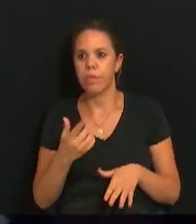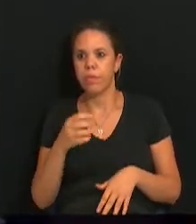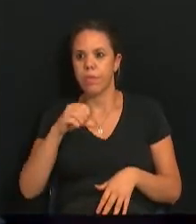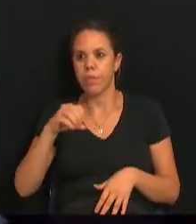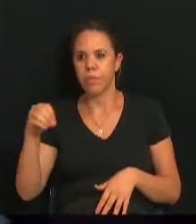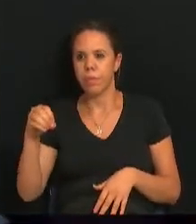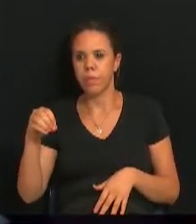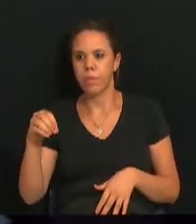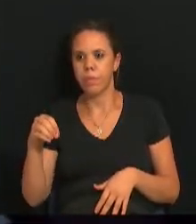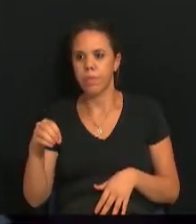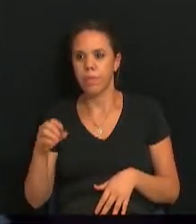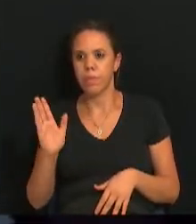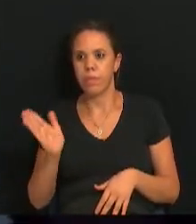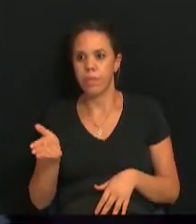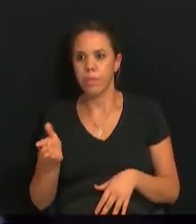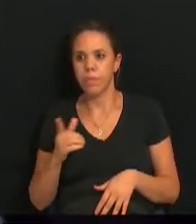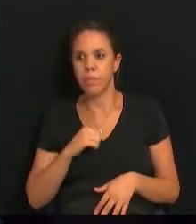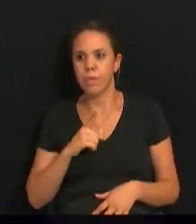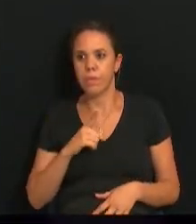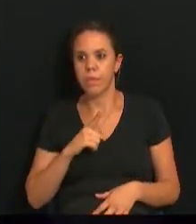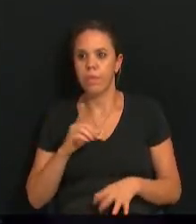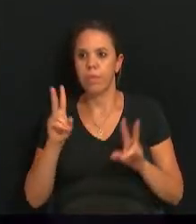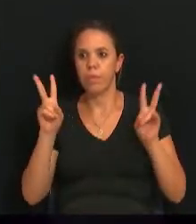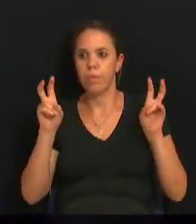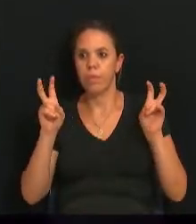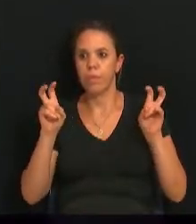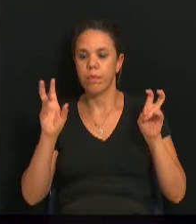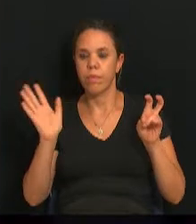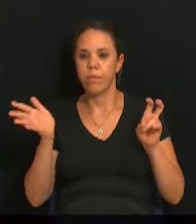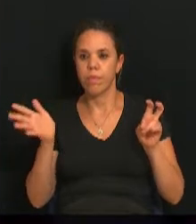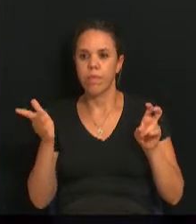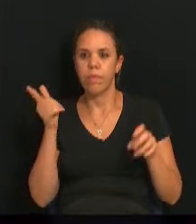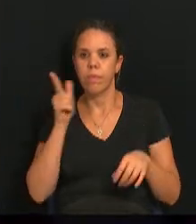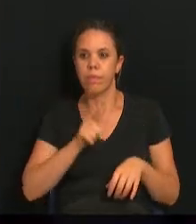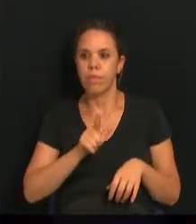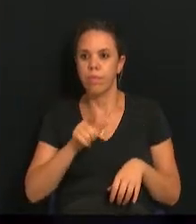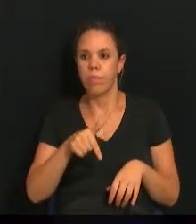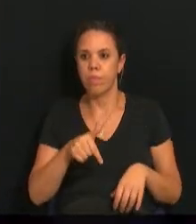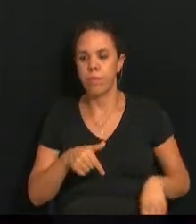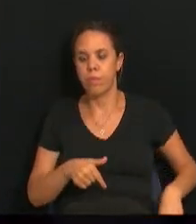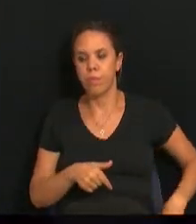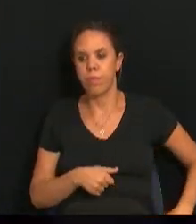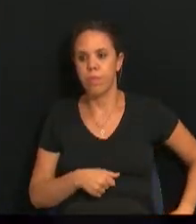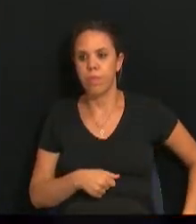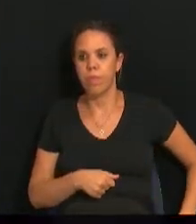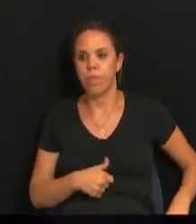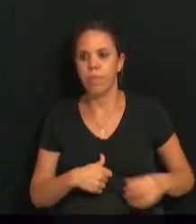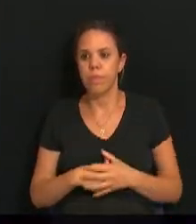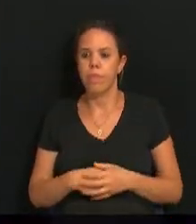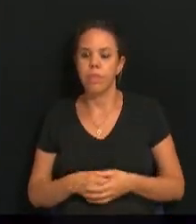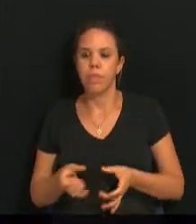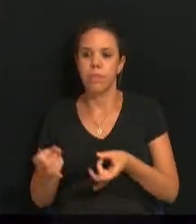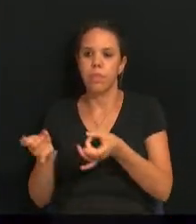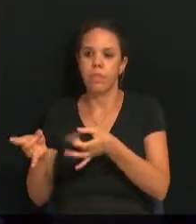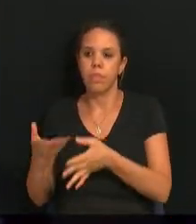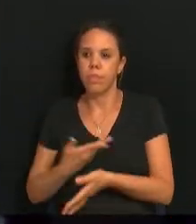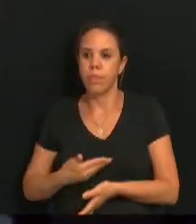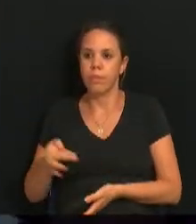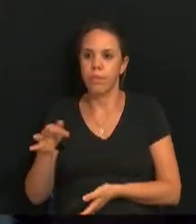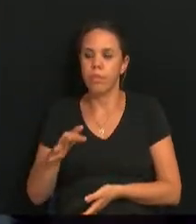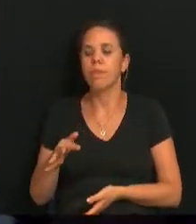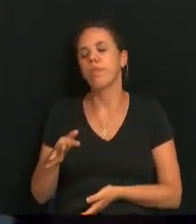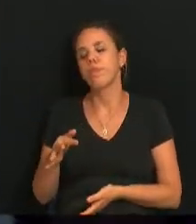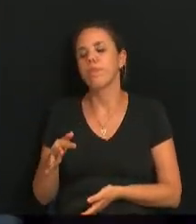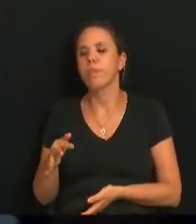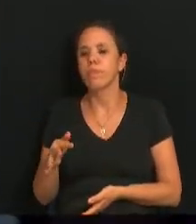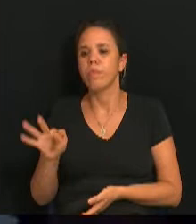90 já tinha tratativas da gente conquistar isso e foi deixado de lado pelo governo Fernando Henrique Cardoso,